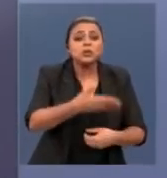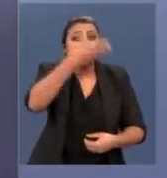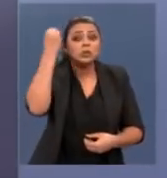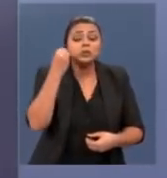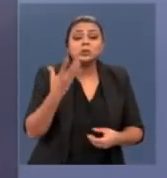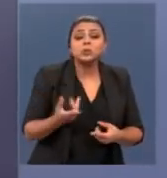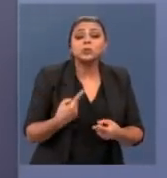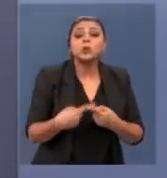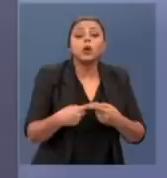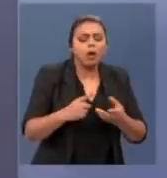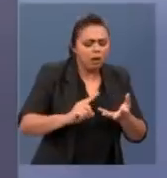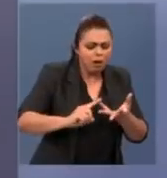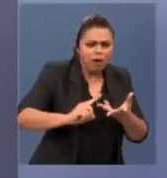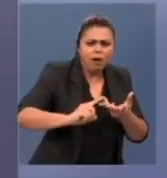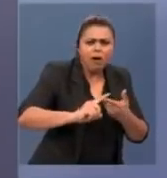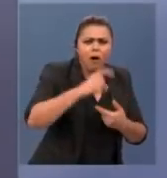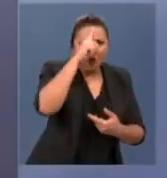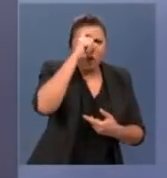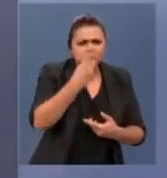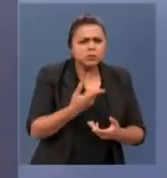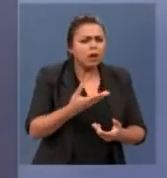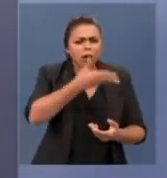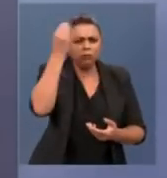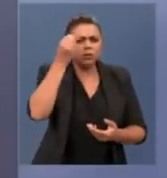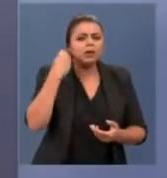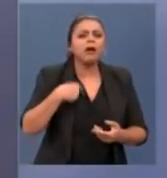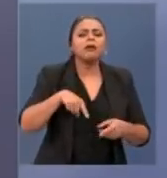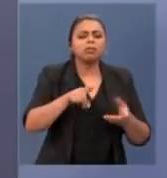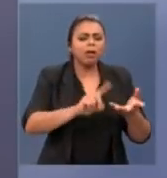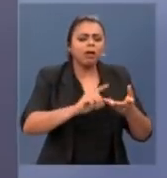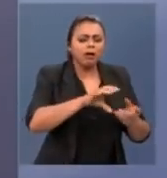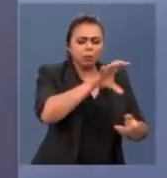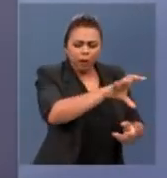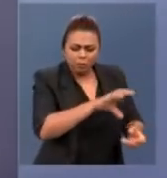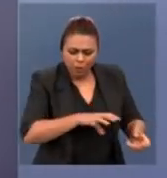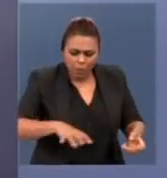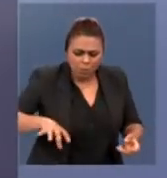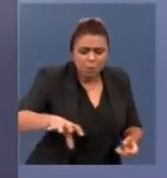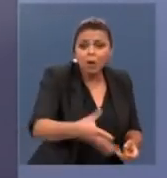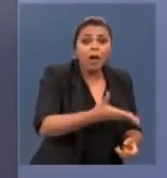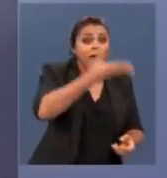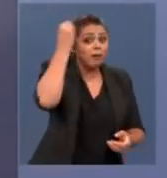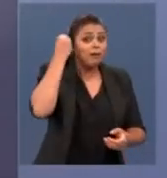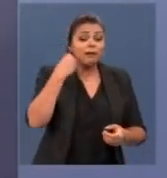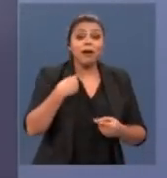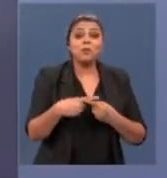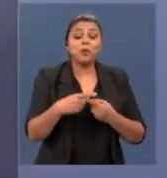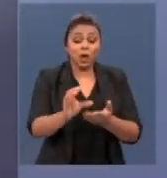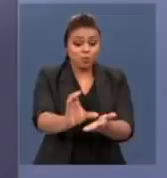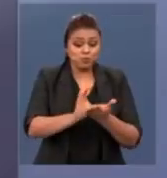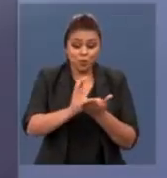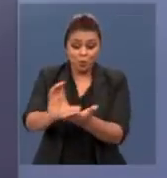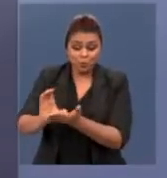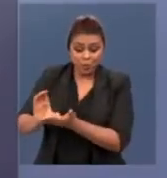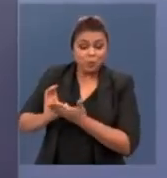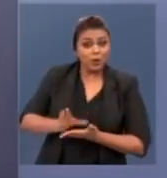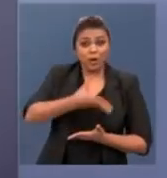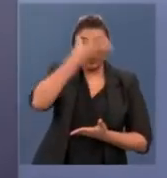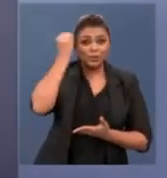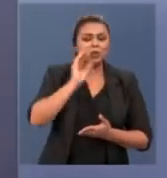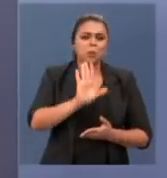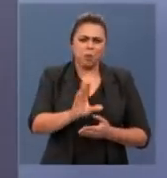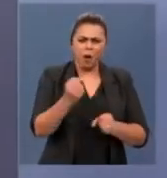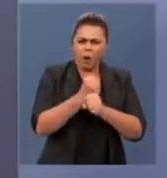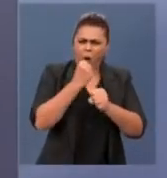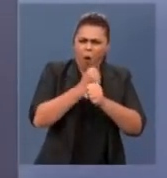hospital público lá de laddy são josé do calçado então eles esquecem de colocar um pouco mais de dinheiro mas as grande obras